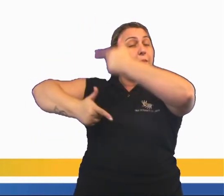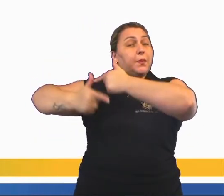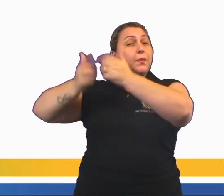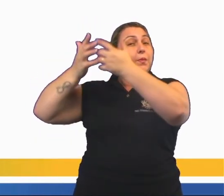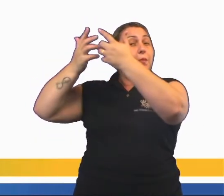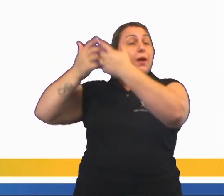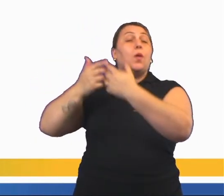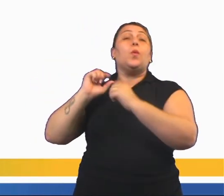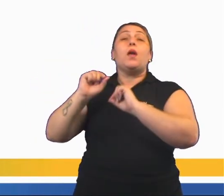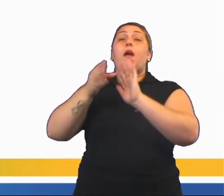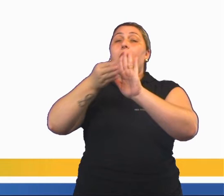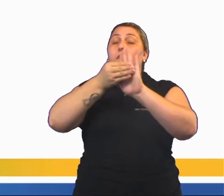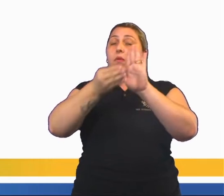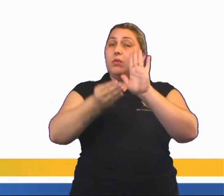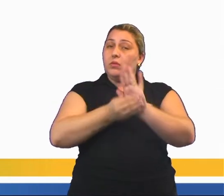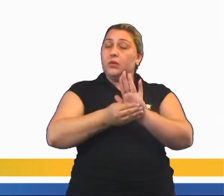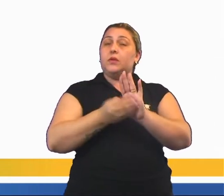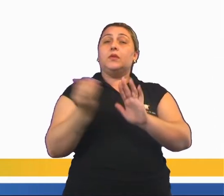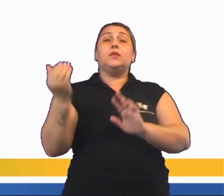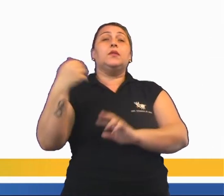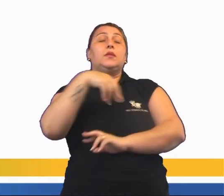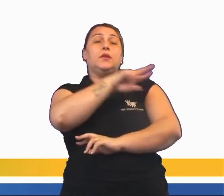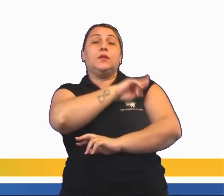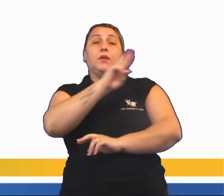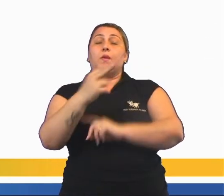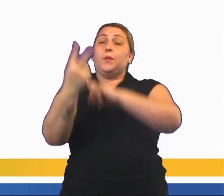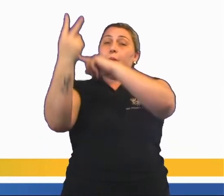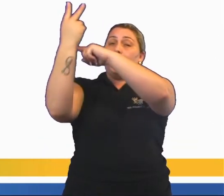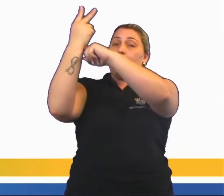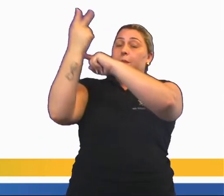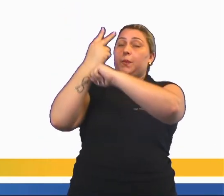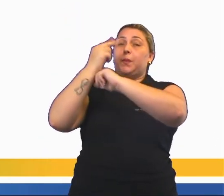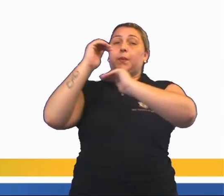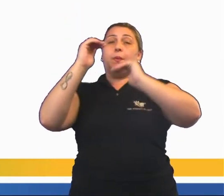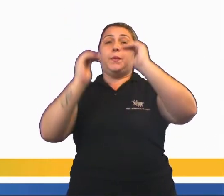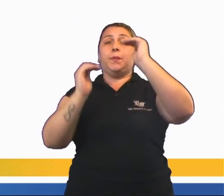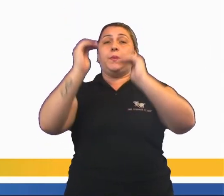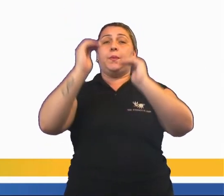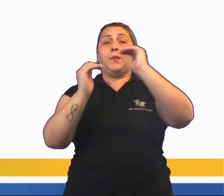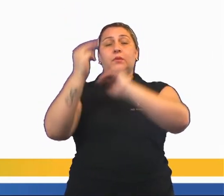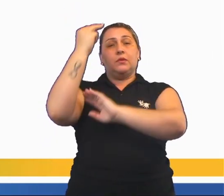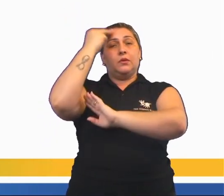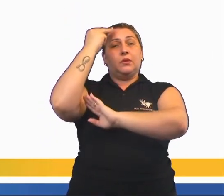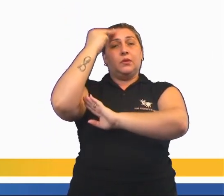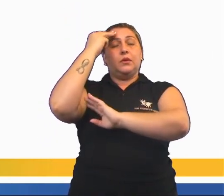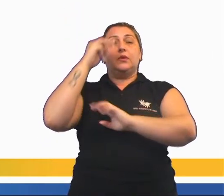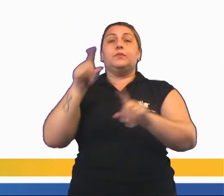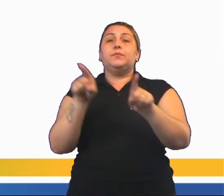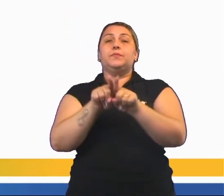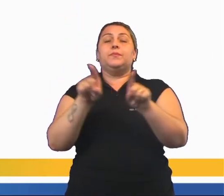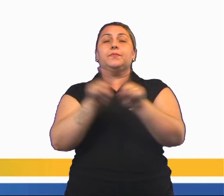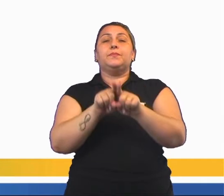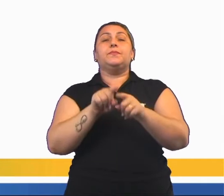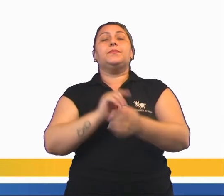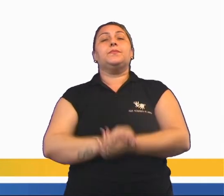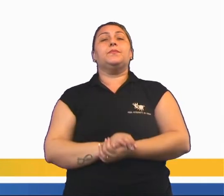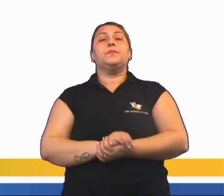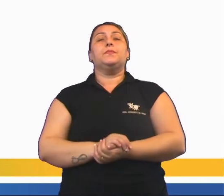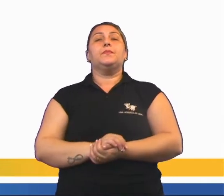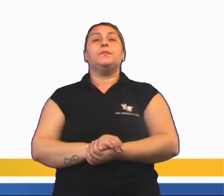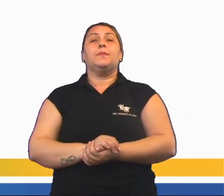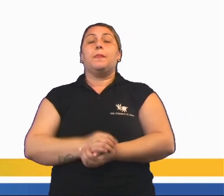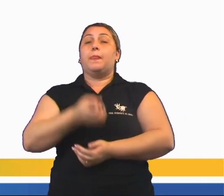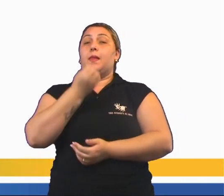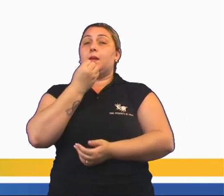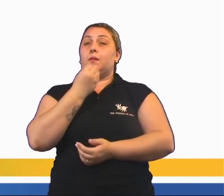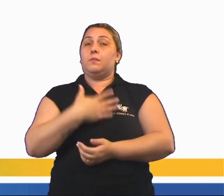um conceito que se refere aos cuidados para manter o equilíbrio da mente. Entre eles estão manter